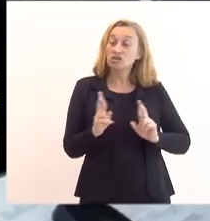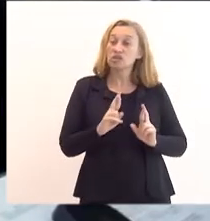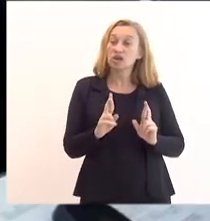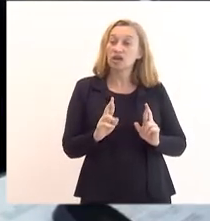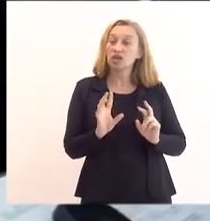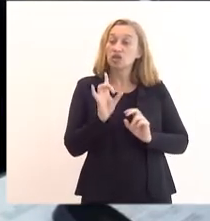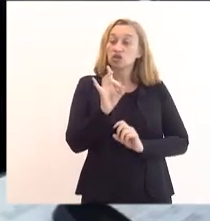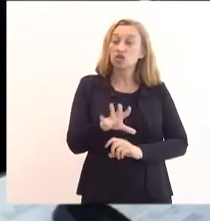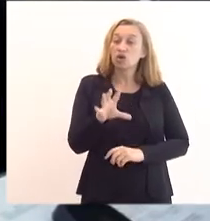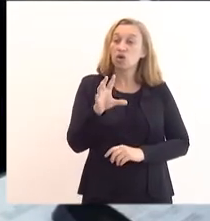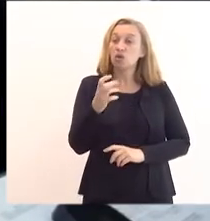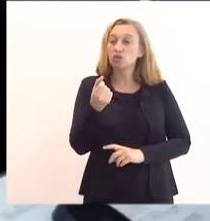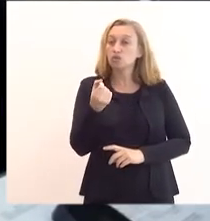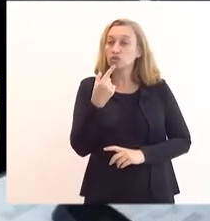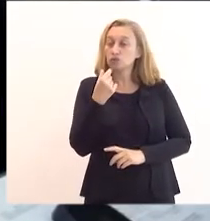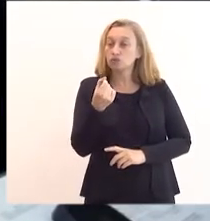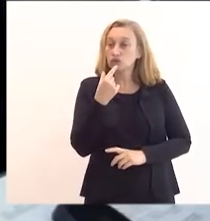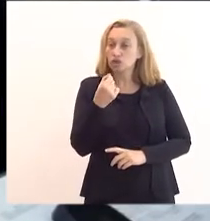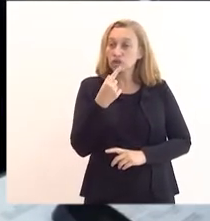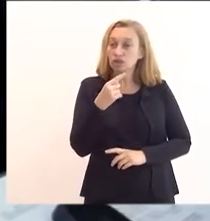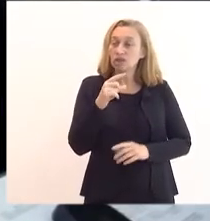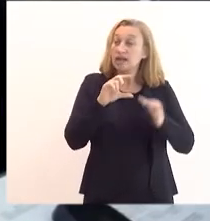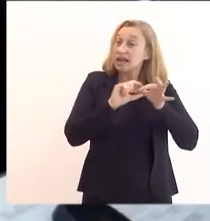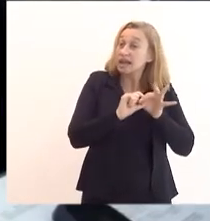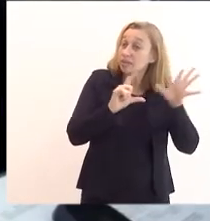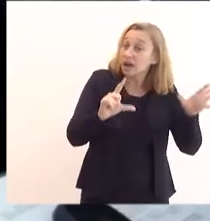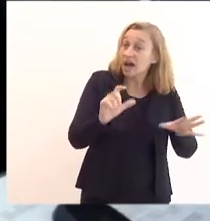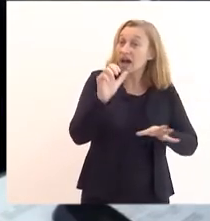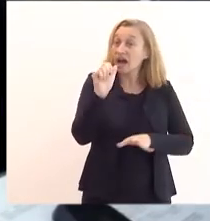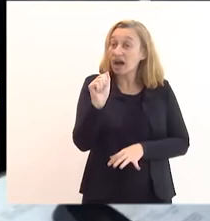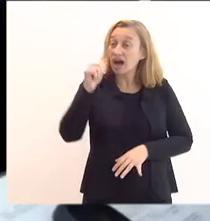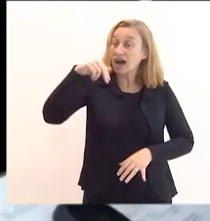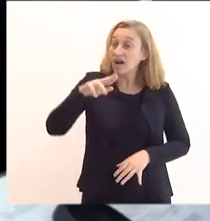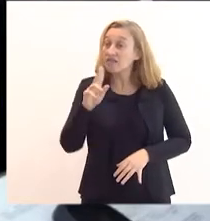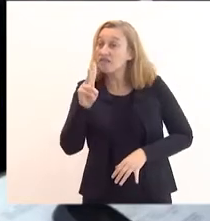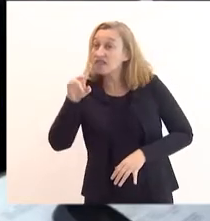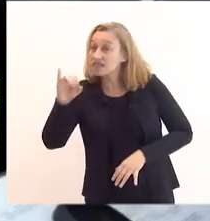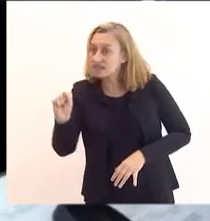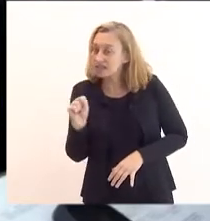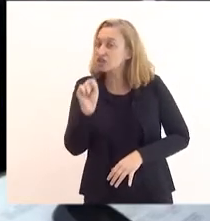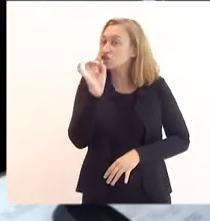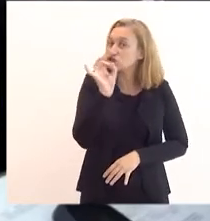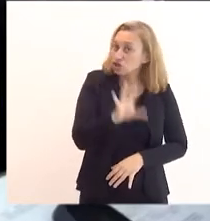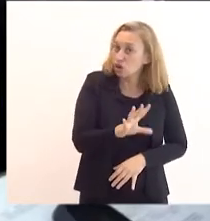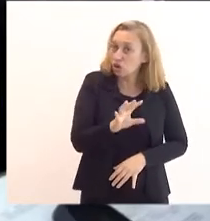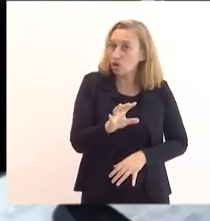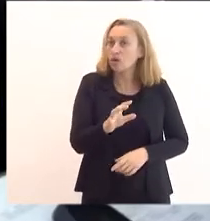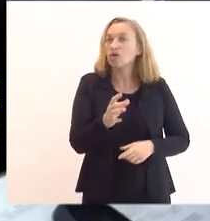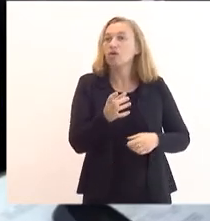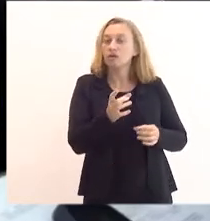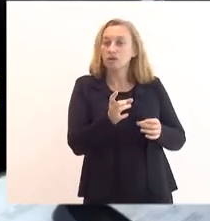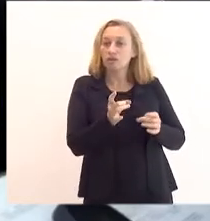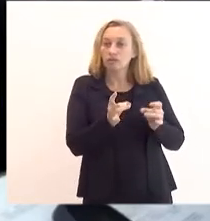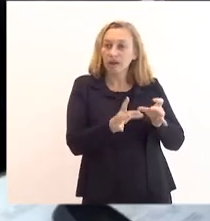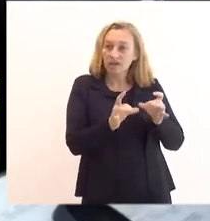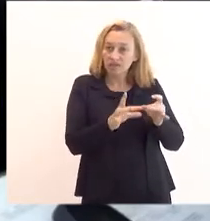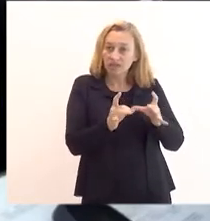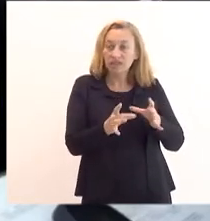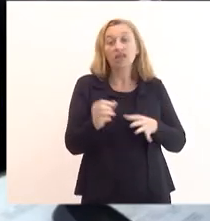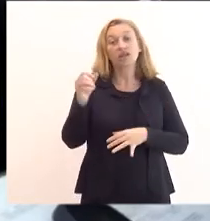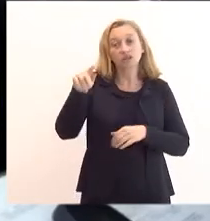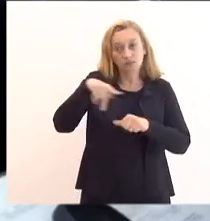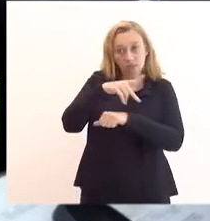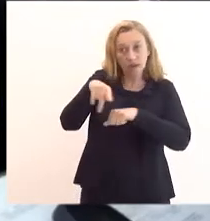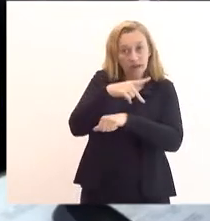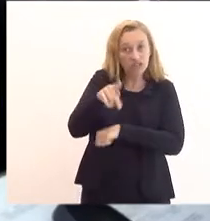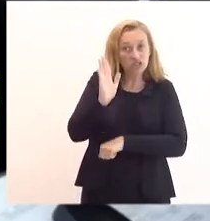aos medicamentos autorizados pela Anvisa, né, para comercialização no país, inclusive. Então, já há um